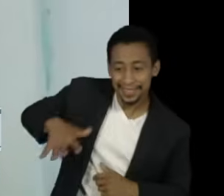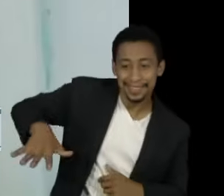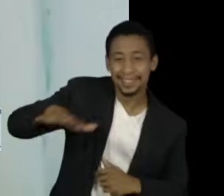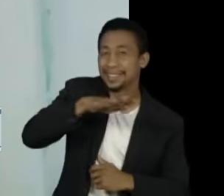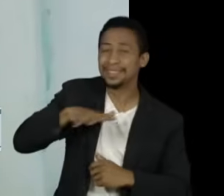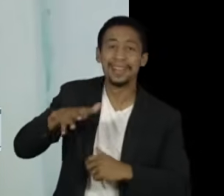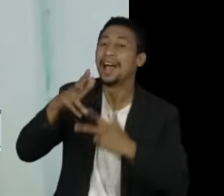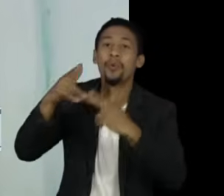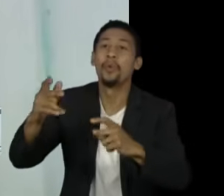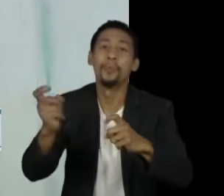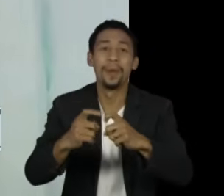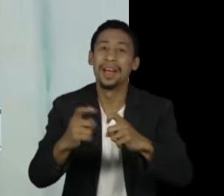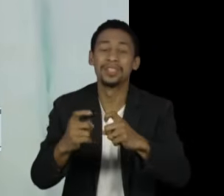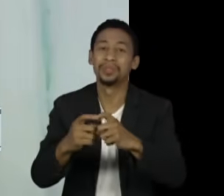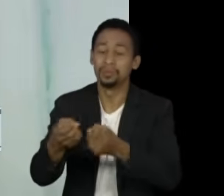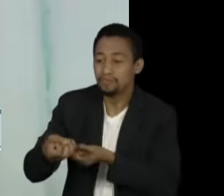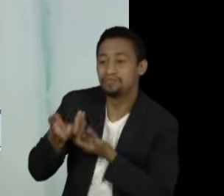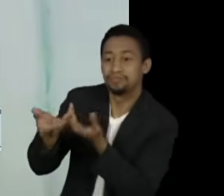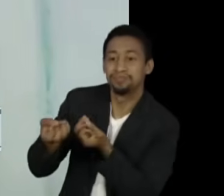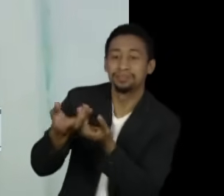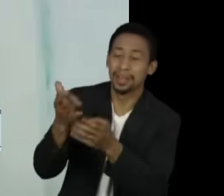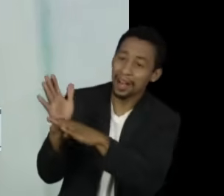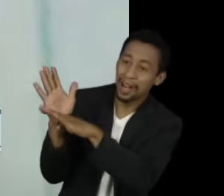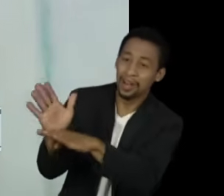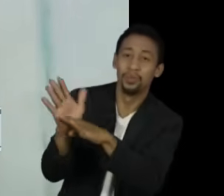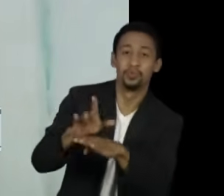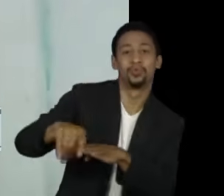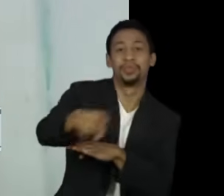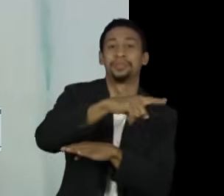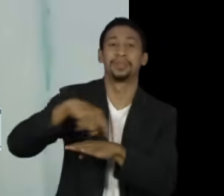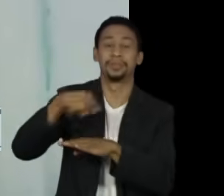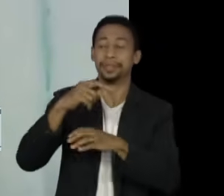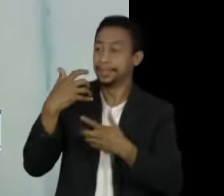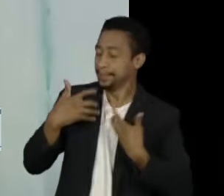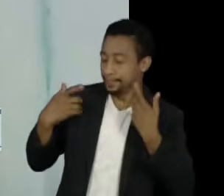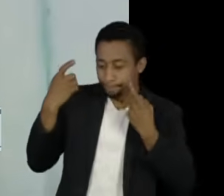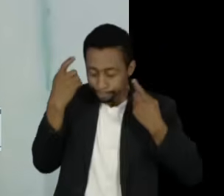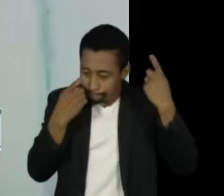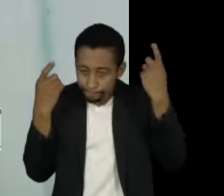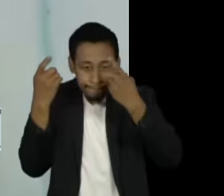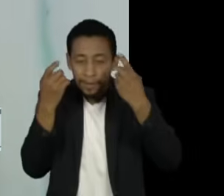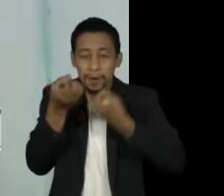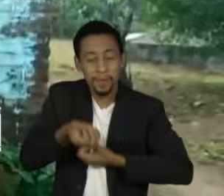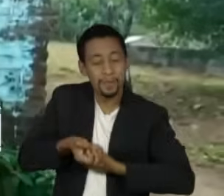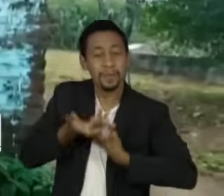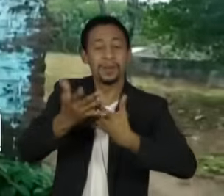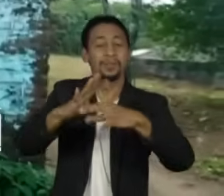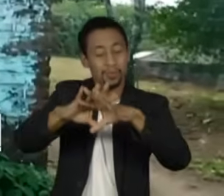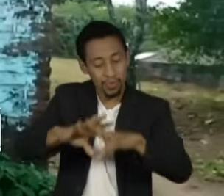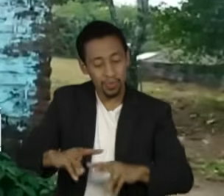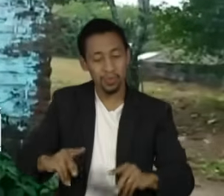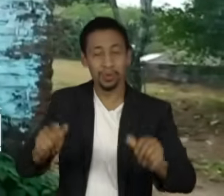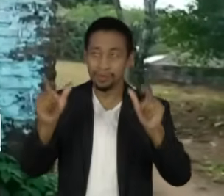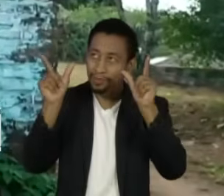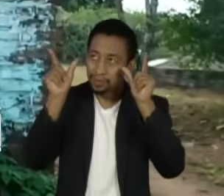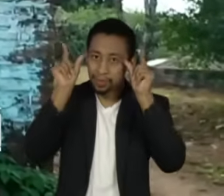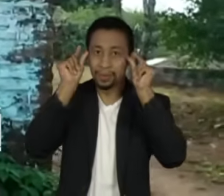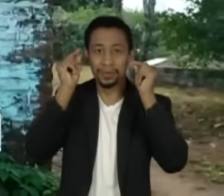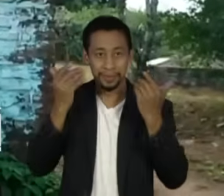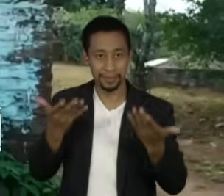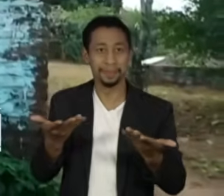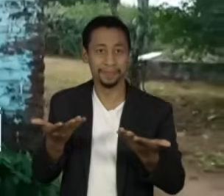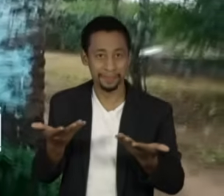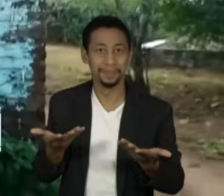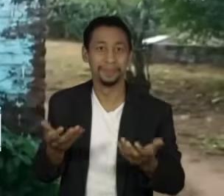medicina. A arte, ela tá, para mim, nesse lugar muito divino, sabe? De cura mesmo. A calmaria vem